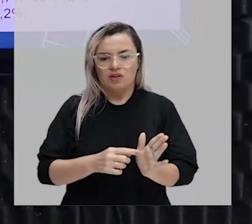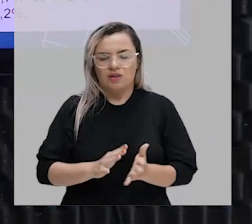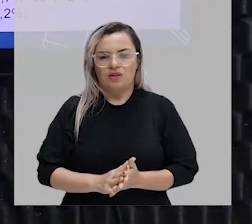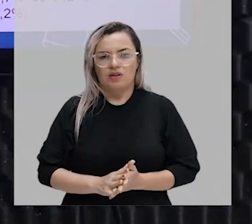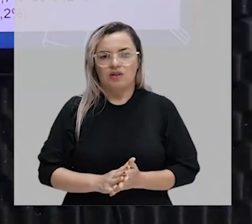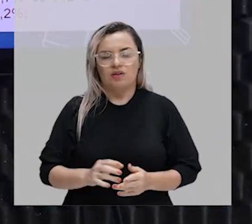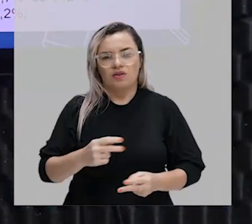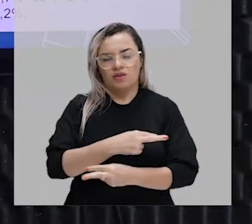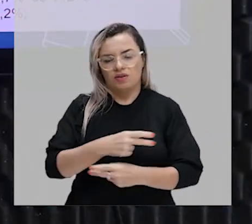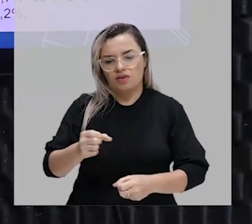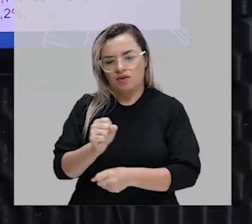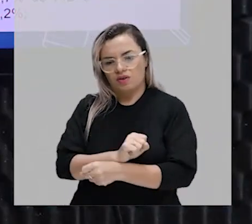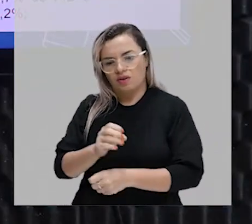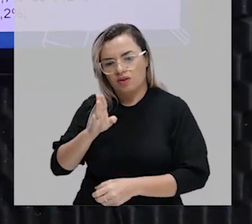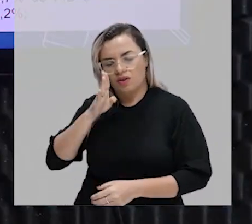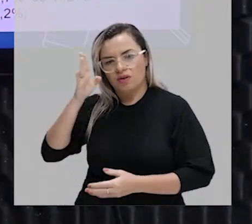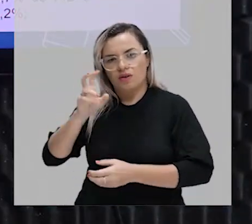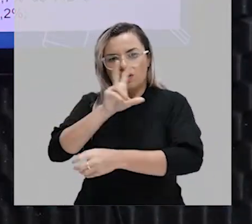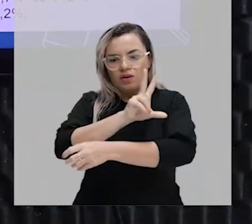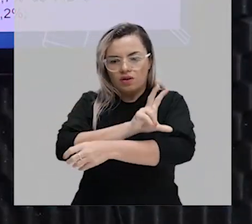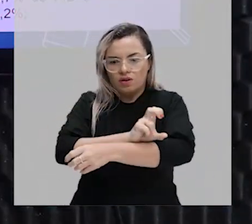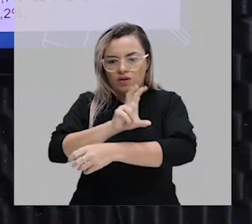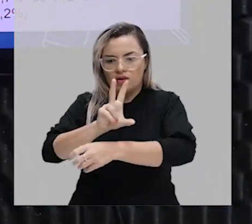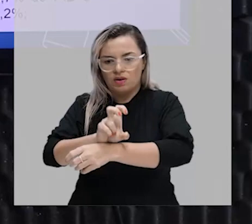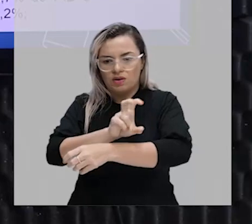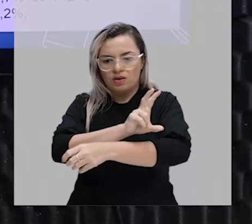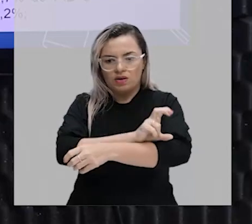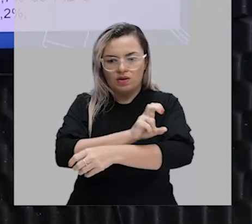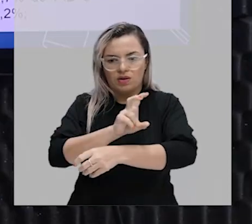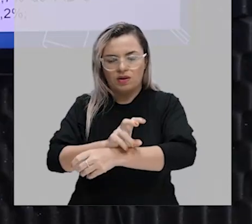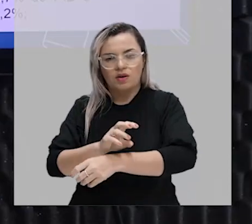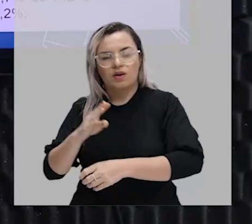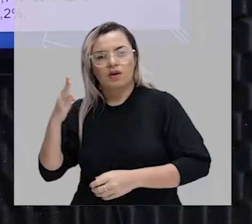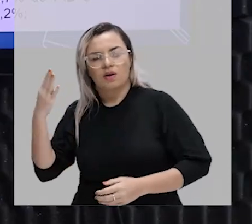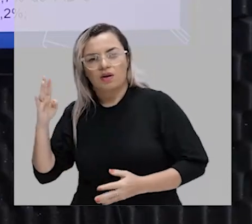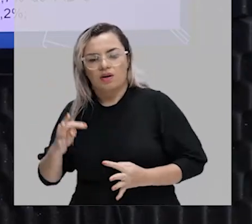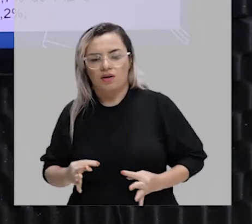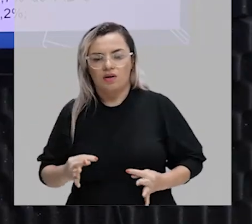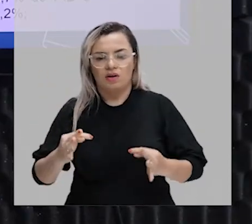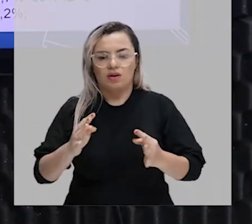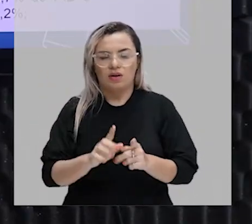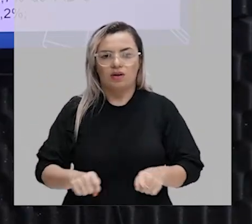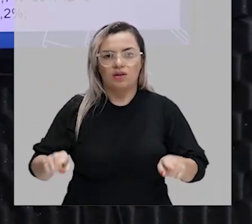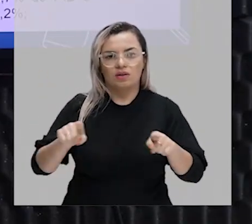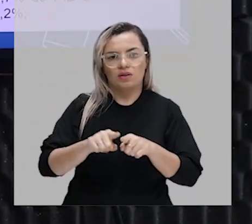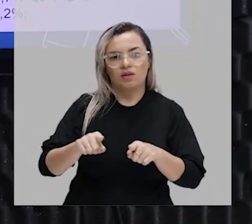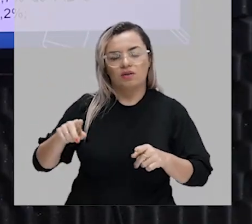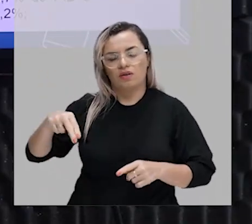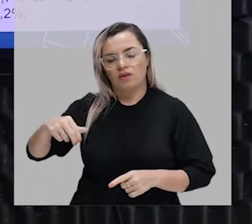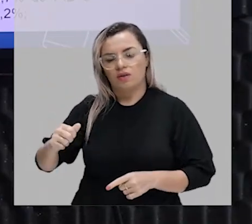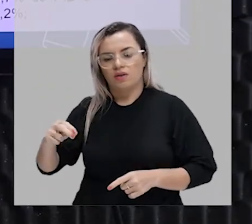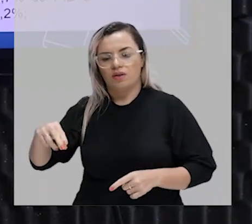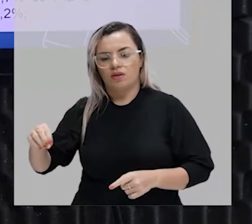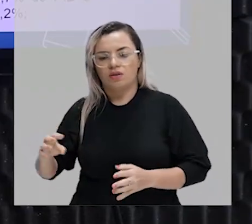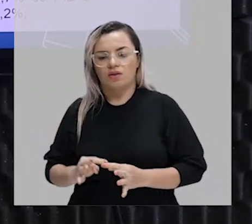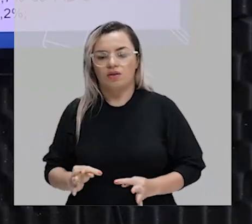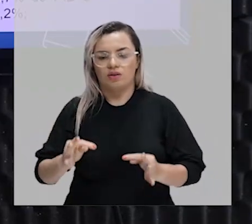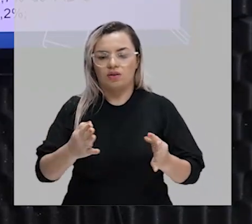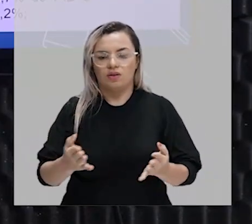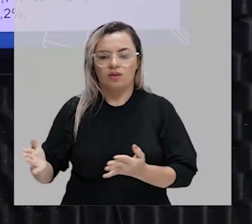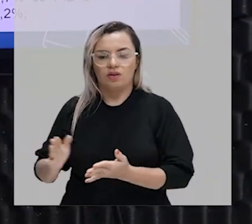automobilístico, mas principalmente da robótica, da biotecnologia, da nanotecnologia, né? Quando nós falamos de inovações tecnológicas a